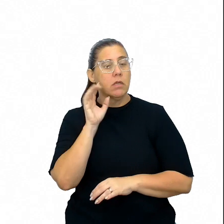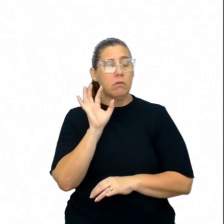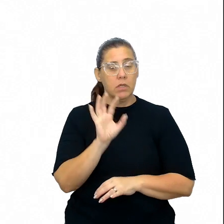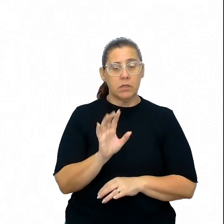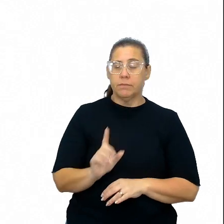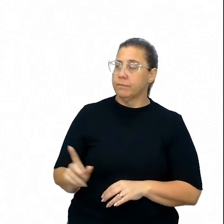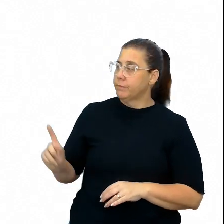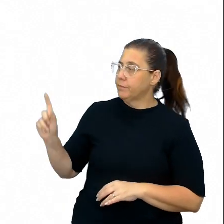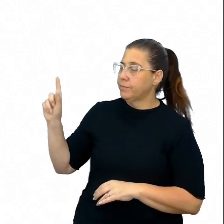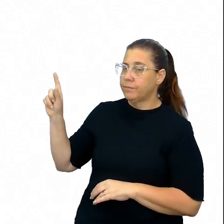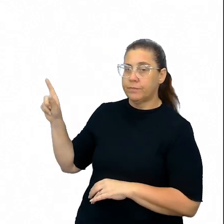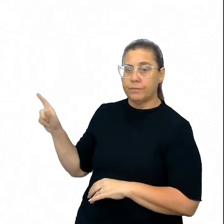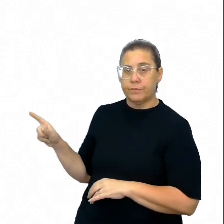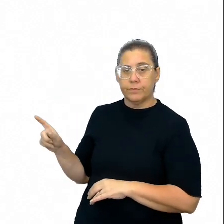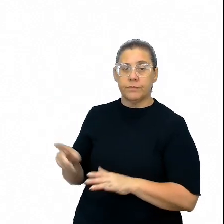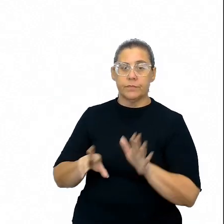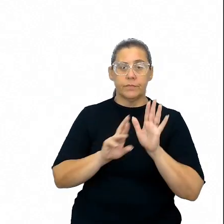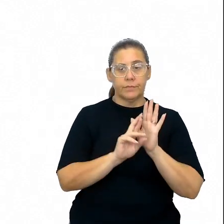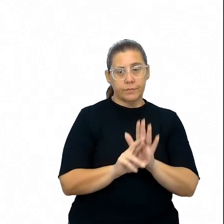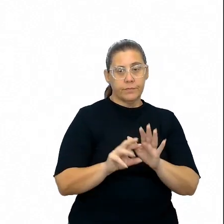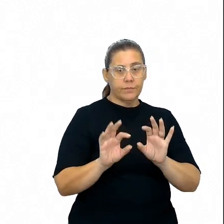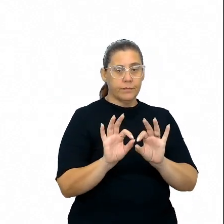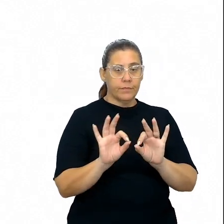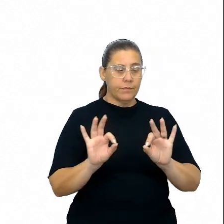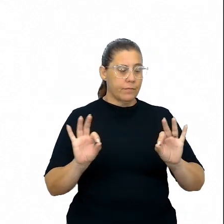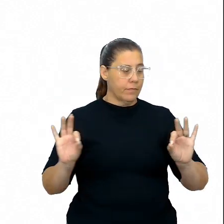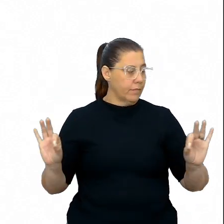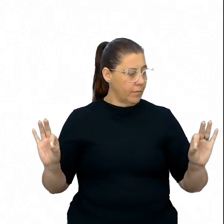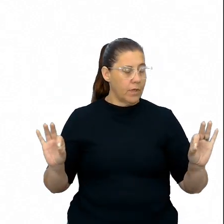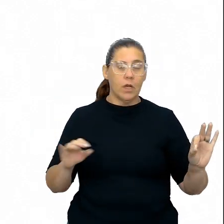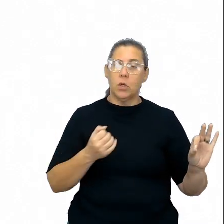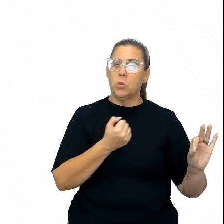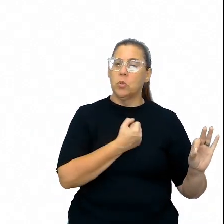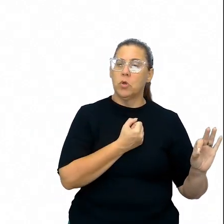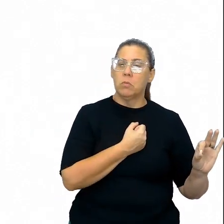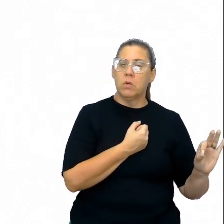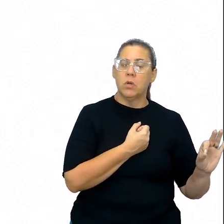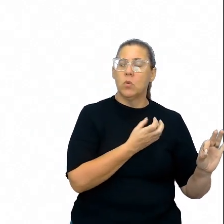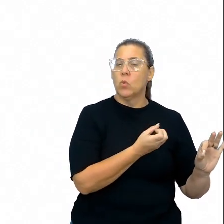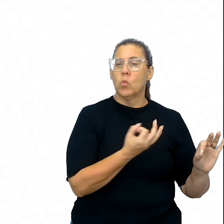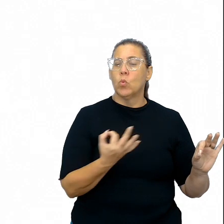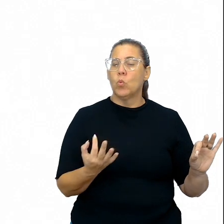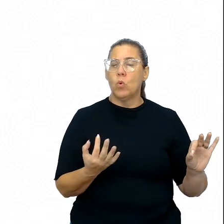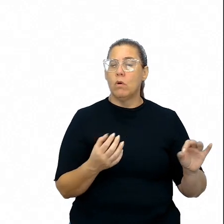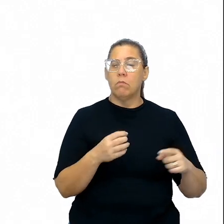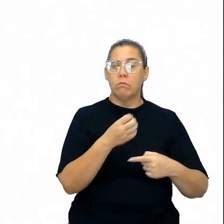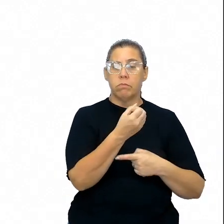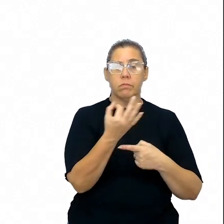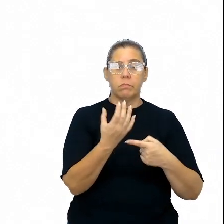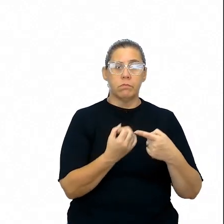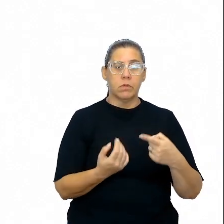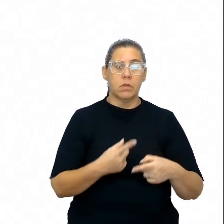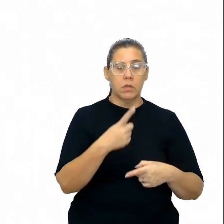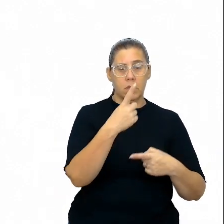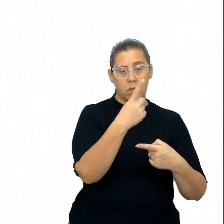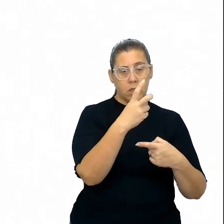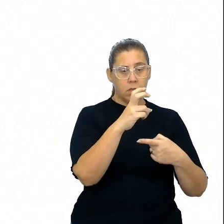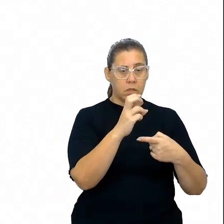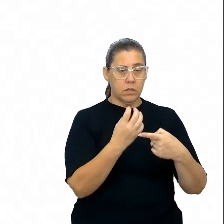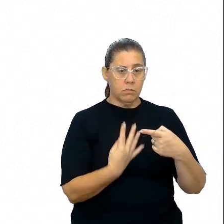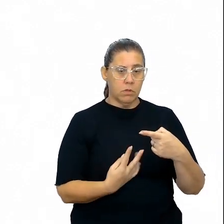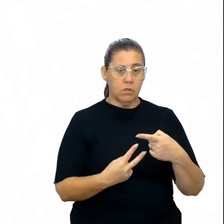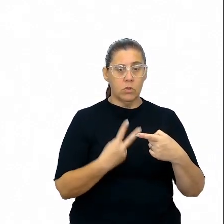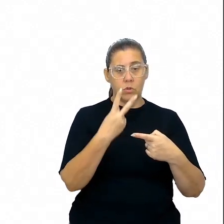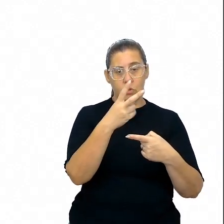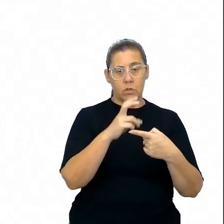exemplo de alguns equívocos. Represente uma reta, em uma reta numérica, as seguintes frações: 15 quartos, 2